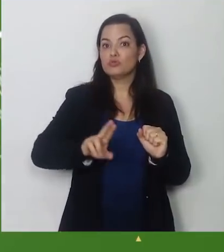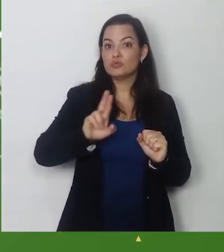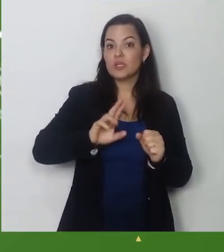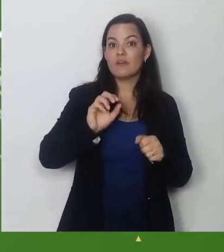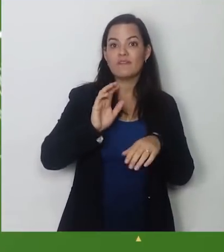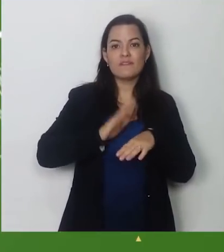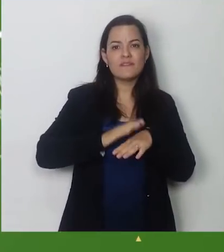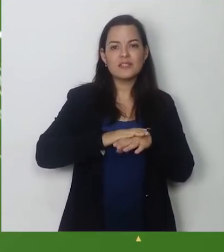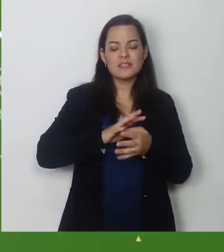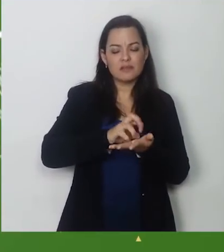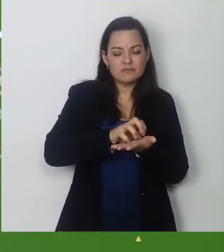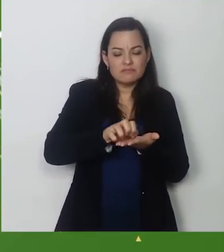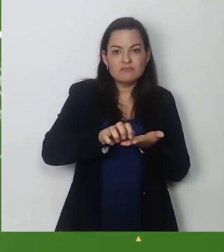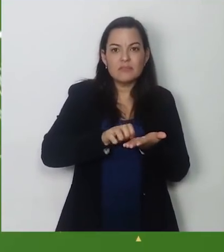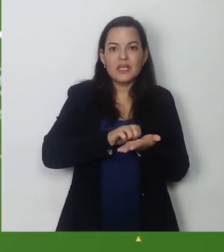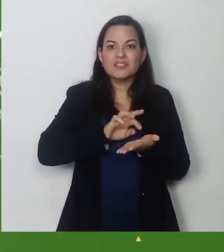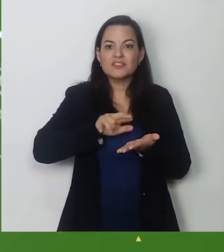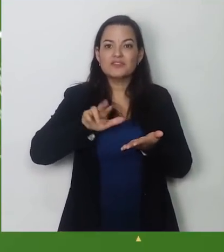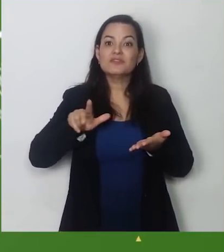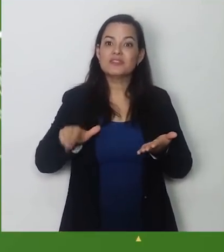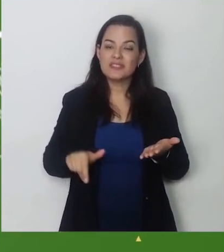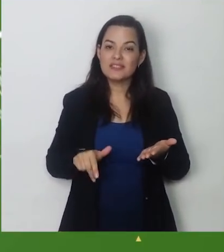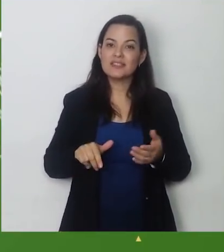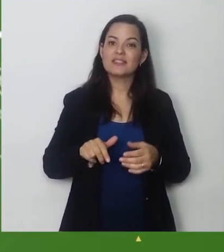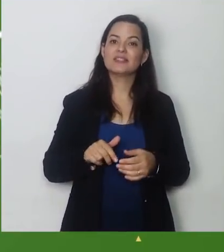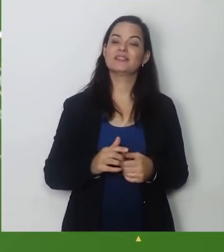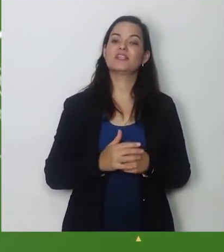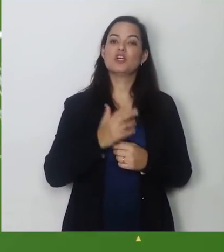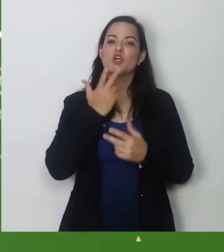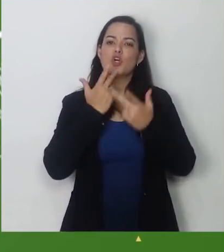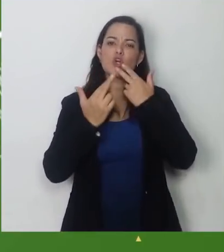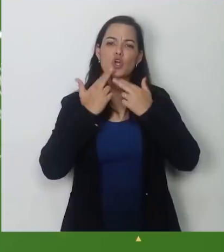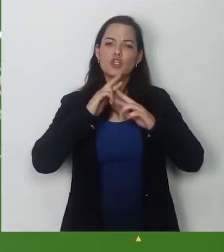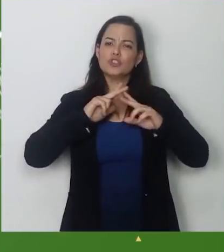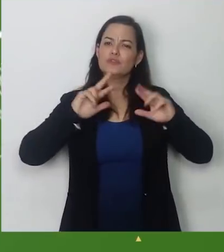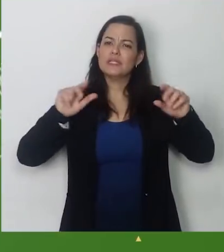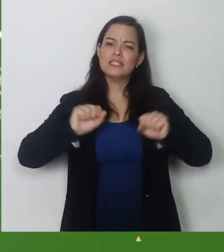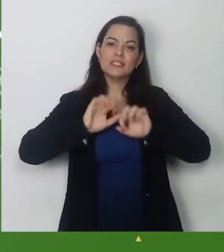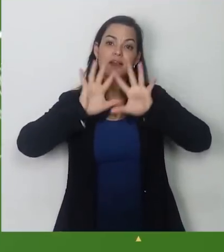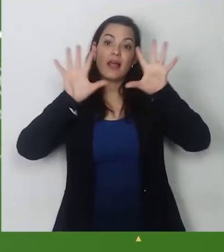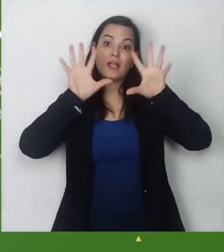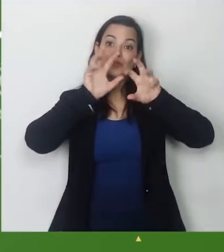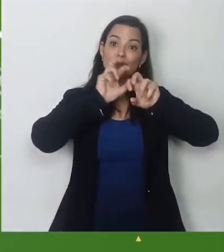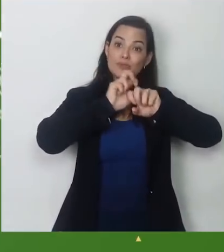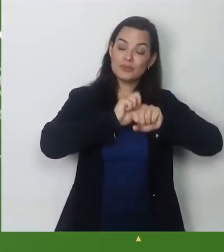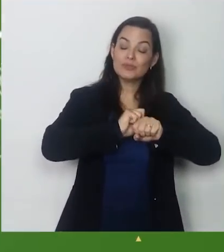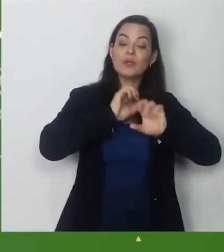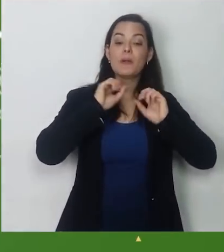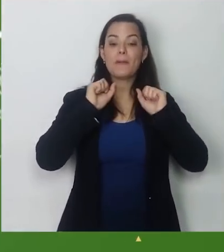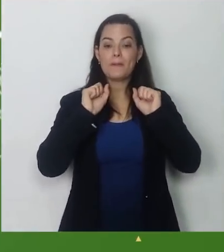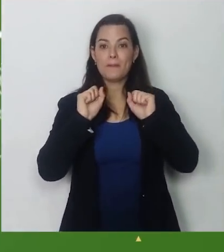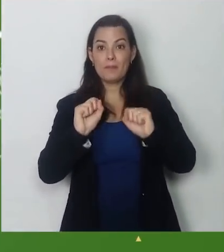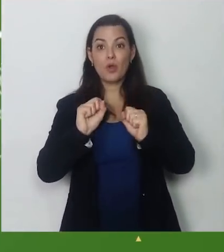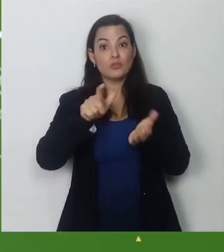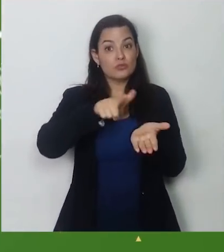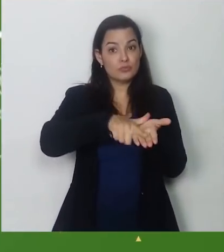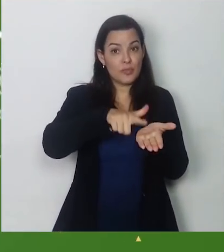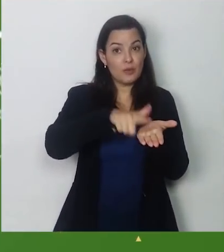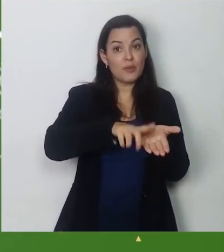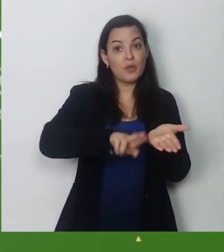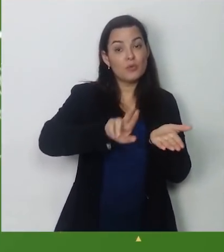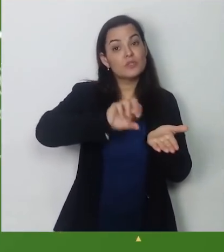texturas, tons diferentes. Isso pode ser feito na tela, no papel ou qualquer superfície aí onde